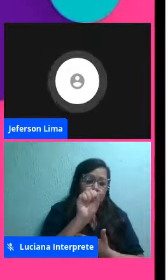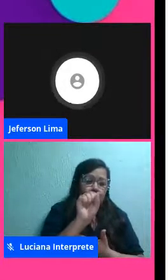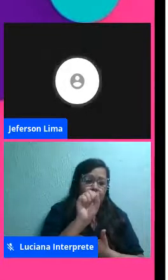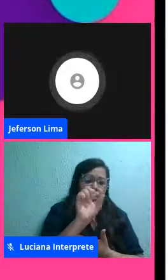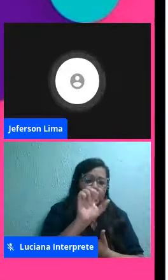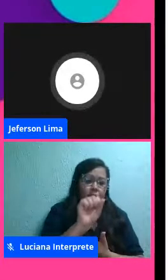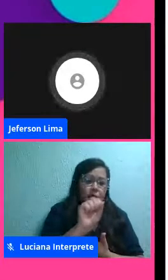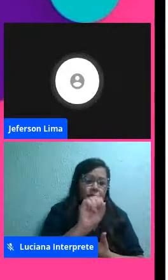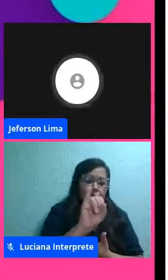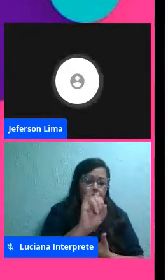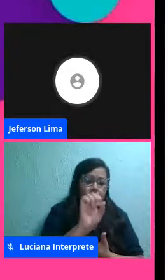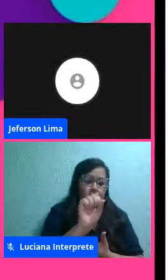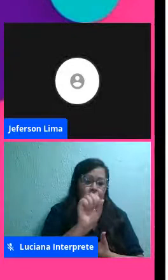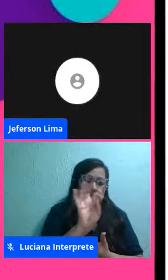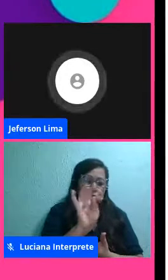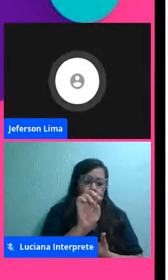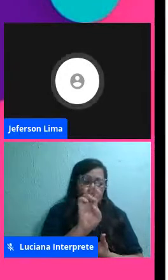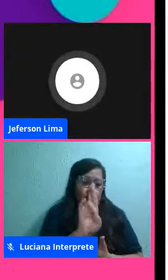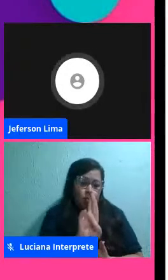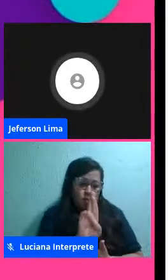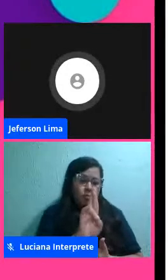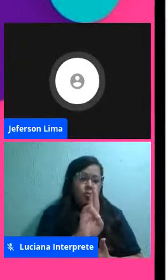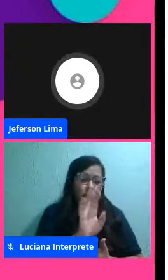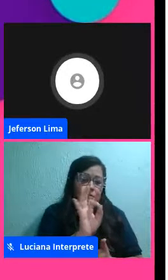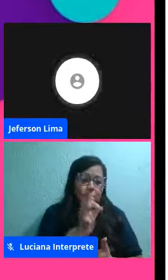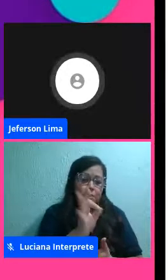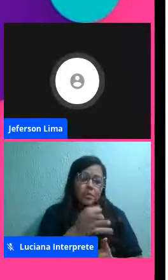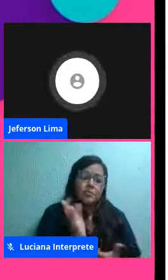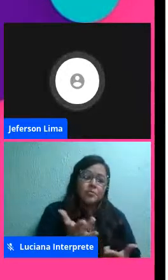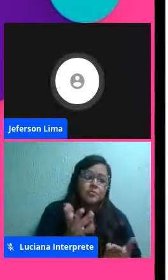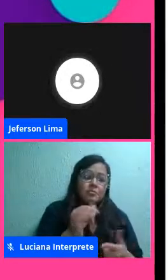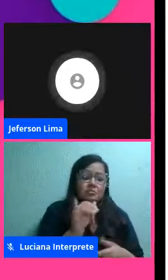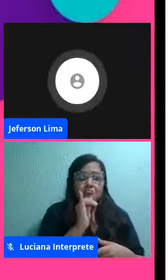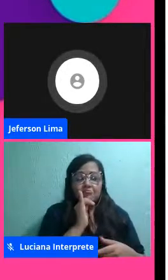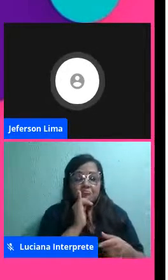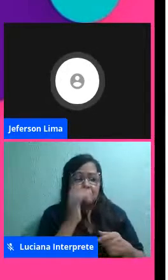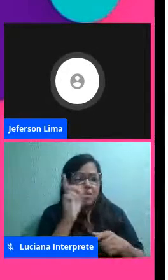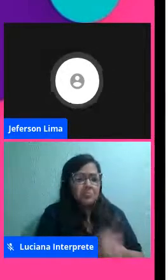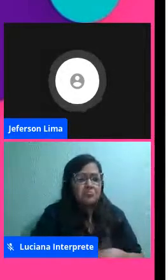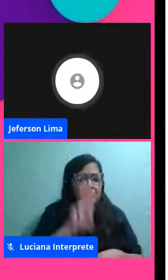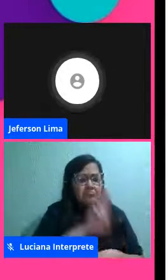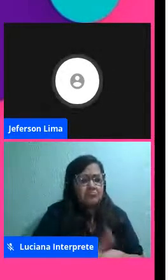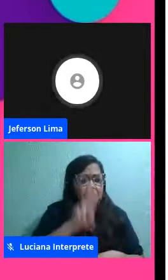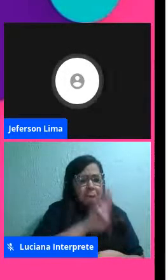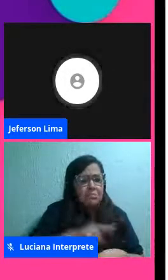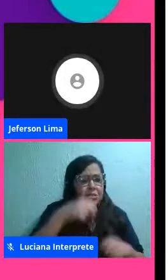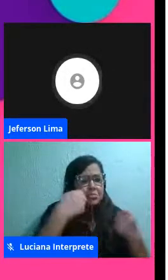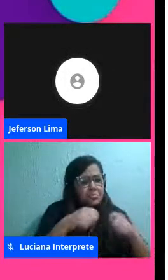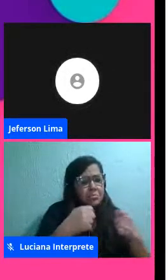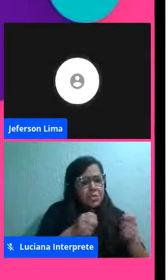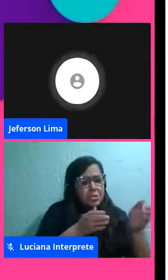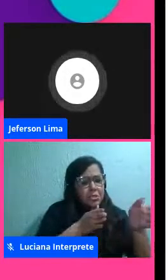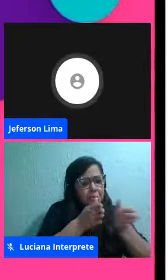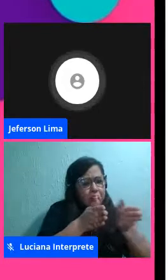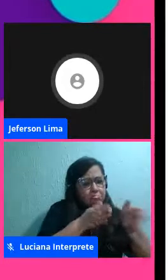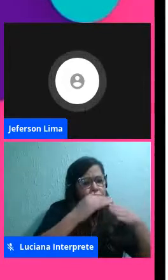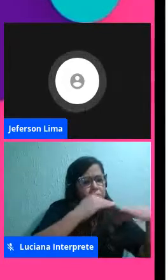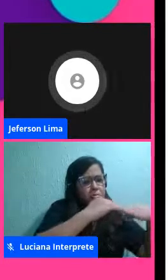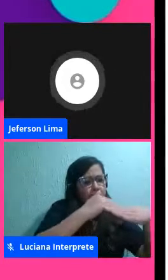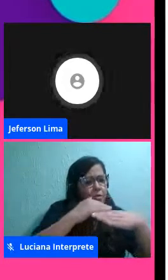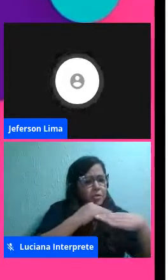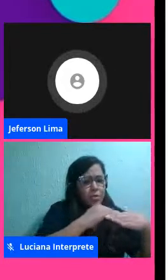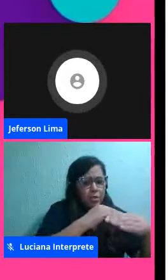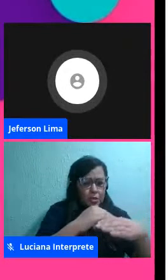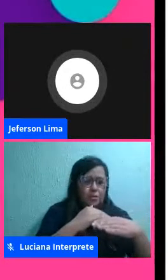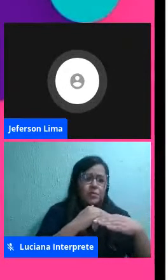estar diminuindo cada vez mais essa coisa aqui, infelizmente é quase como proporcional, não necessariamente proporcional, mas é similar. A gente também tem que diminuir